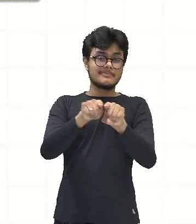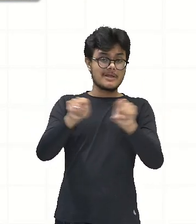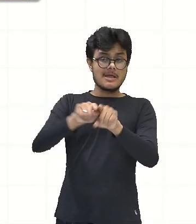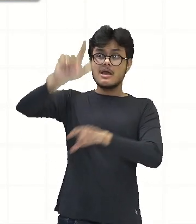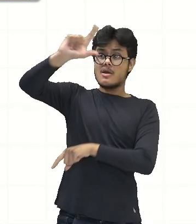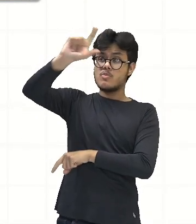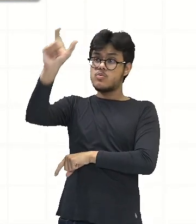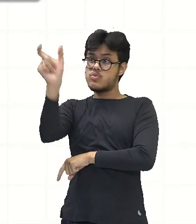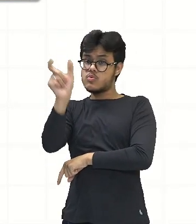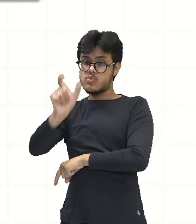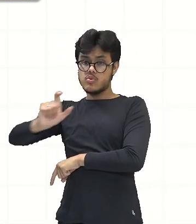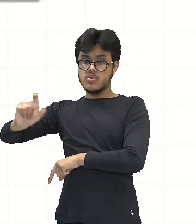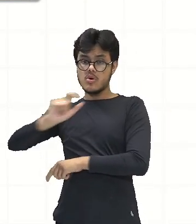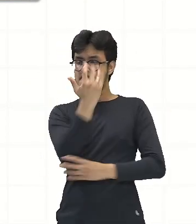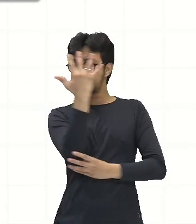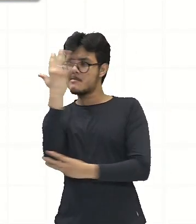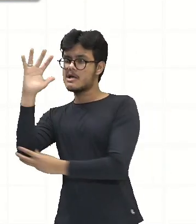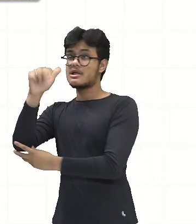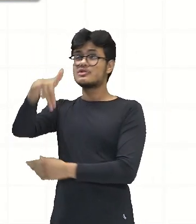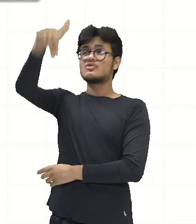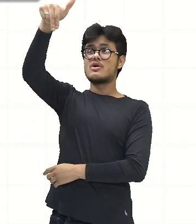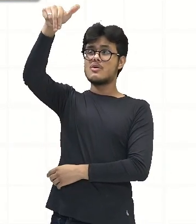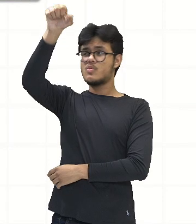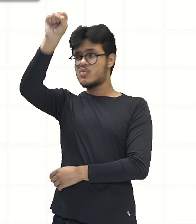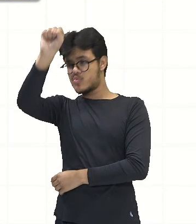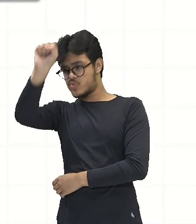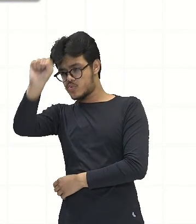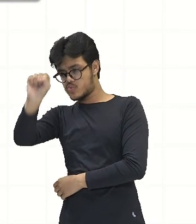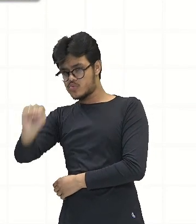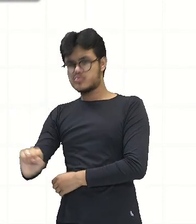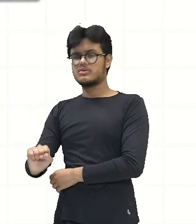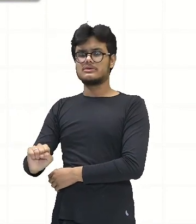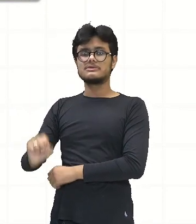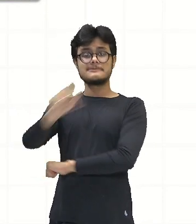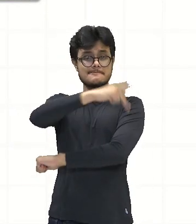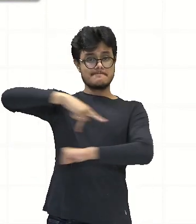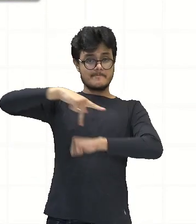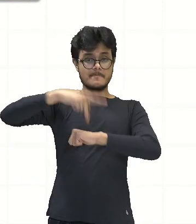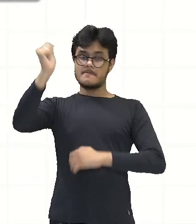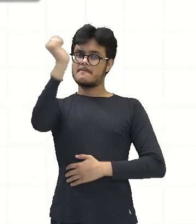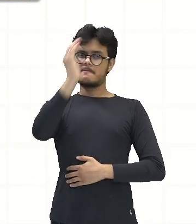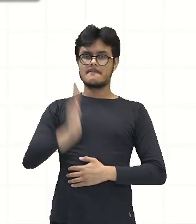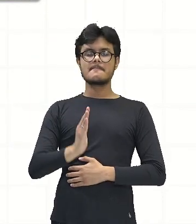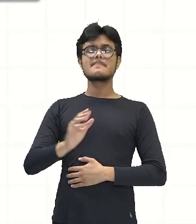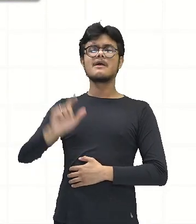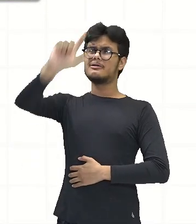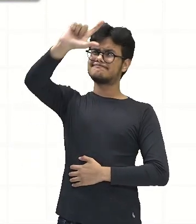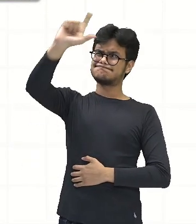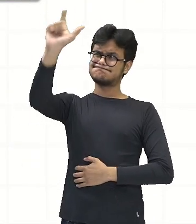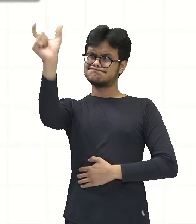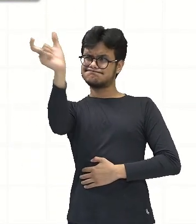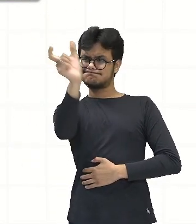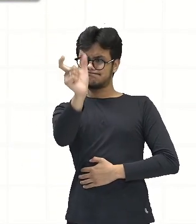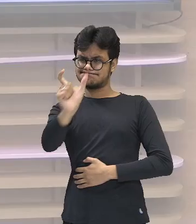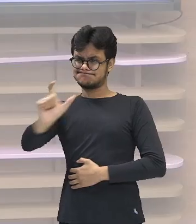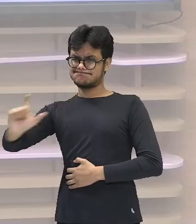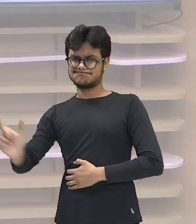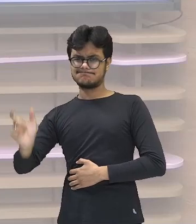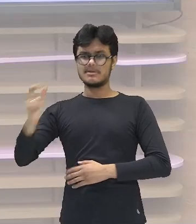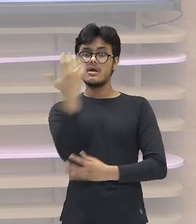se estende desde lá da região Nordeste até ali ao sul do Brasil. Então, toda essa faixa, principalmente essa